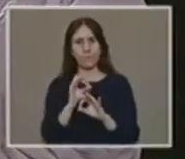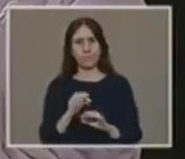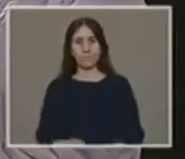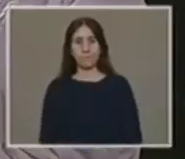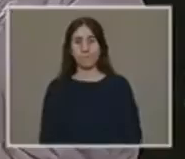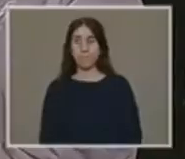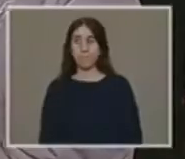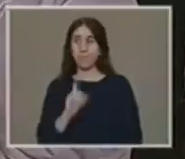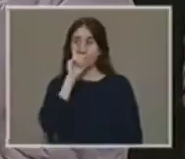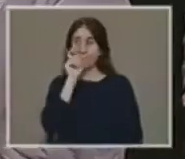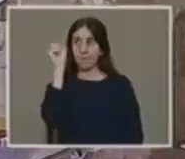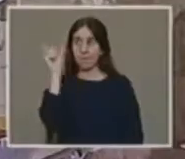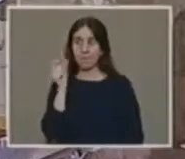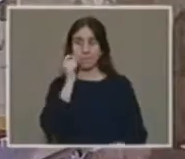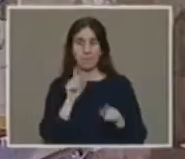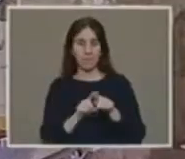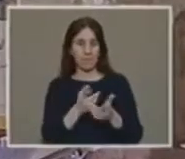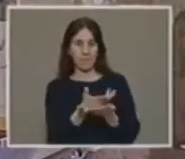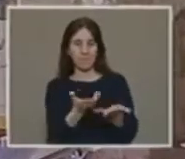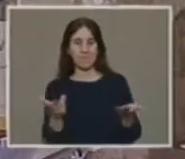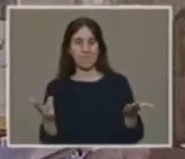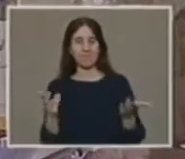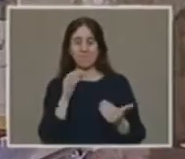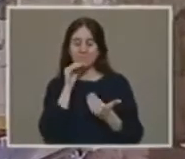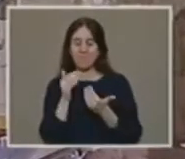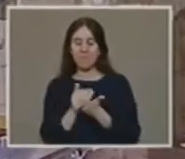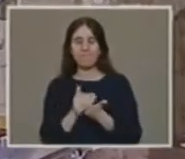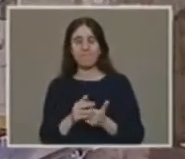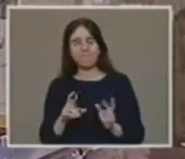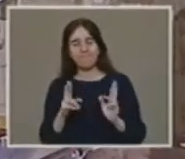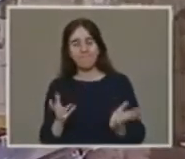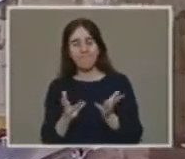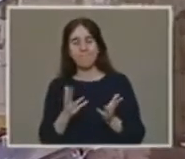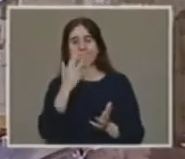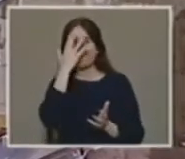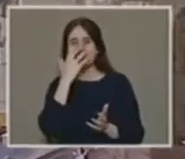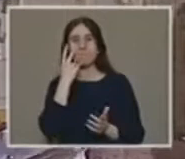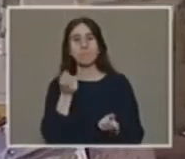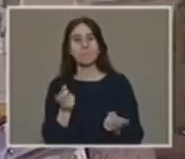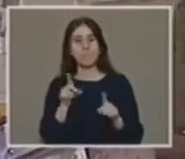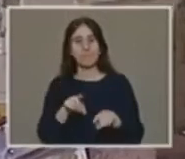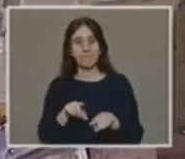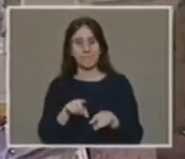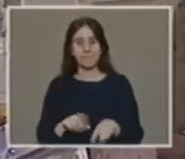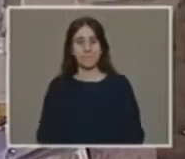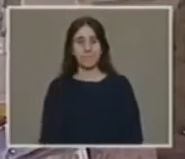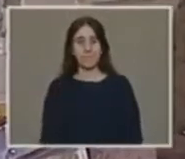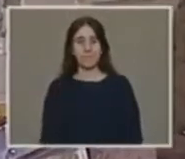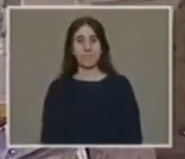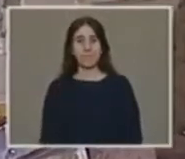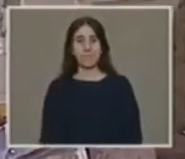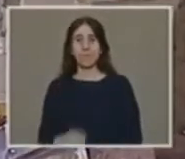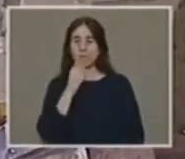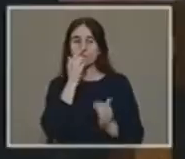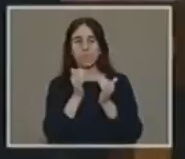Lembrai-vos também dos nossos irmãos que adormeceram na esperança da ressurreição. e de todos aqueles que na